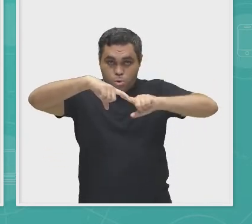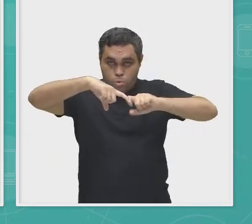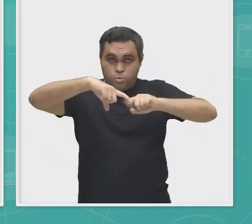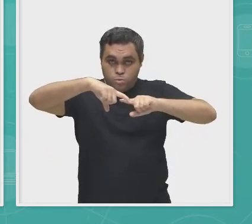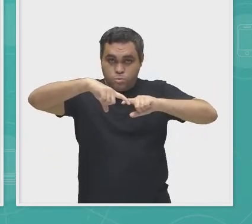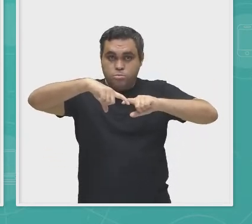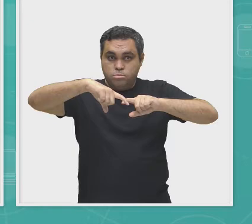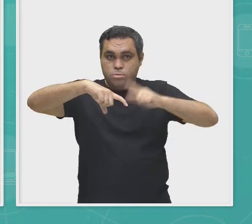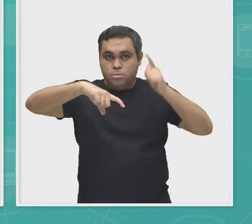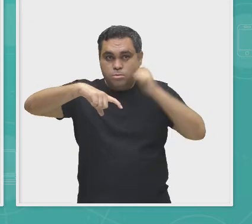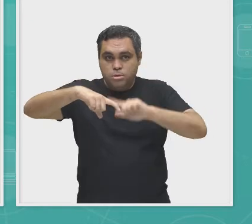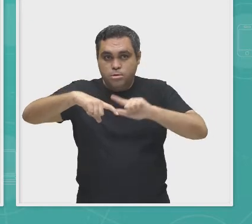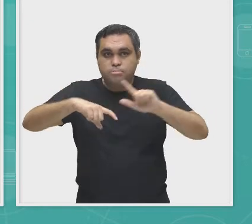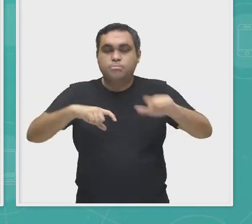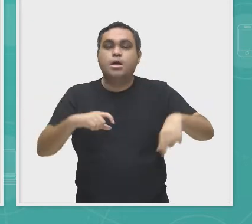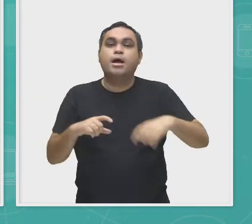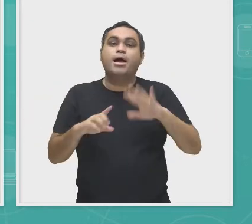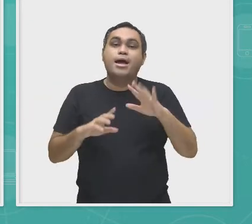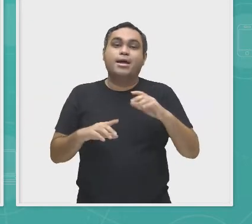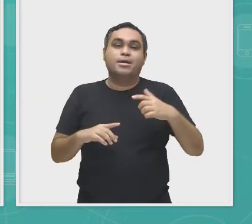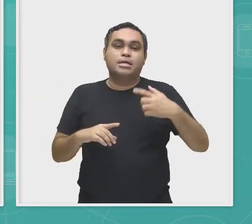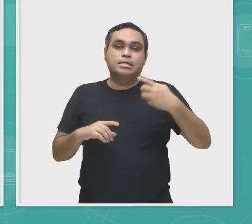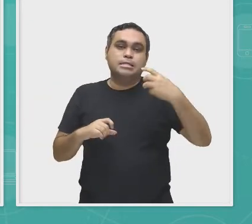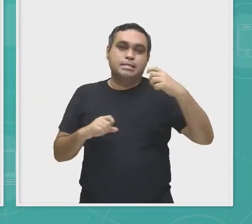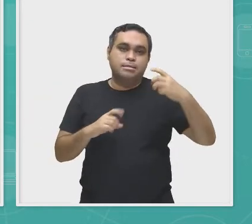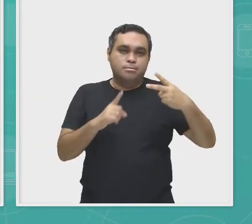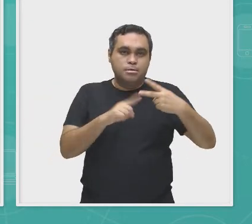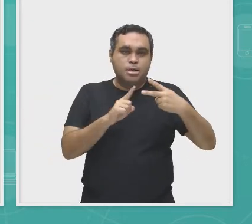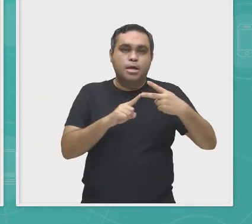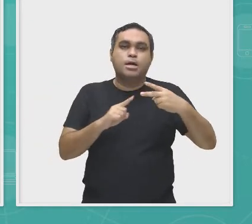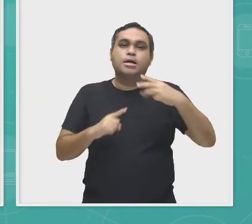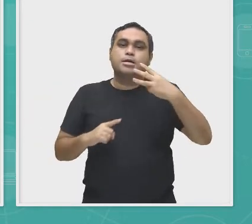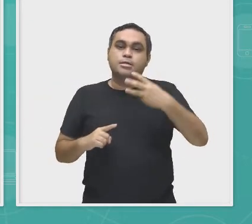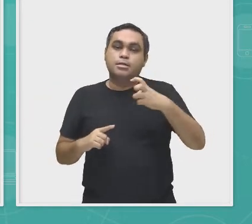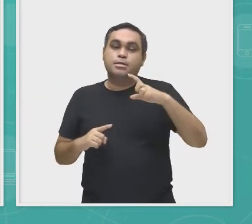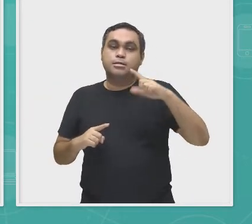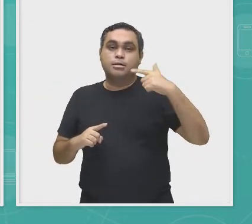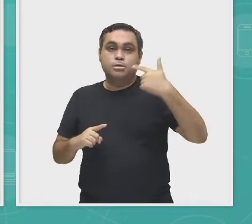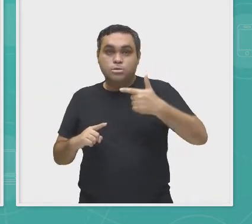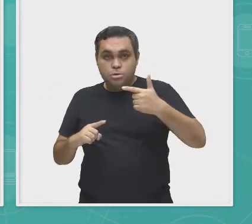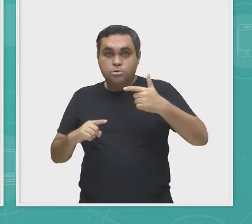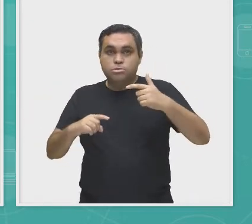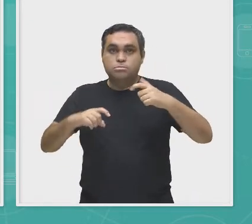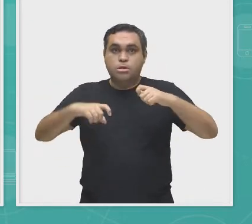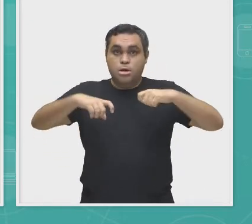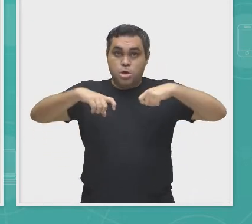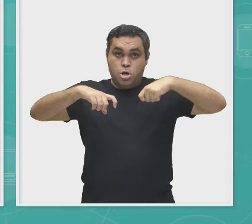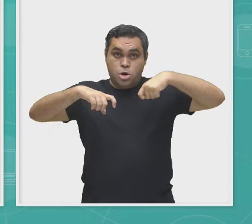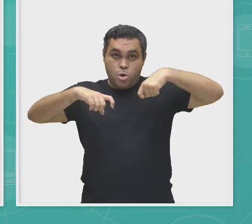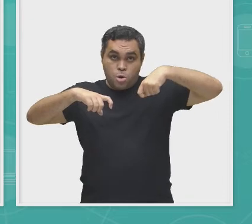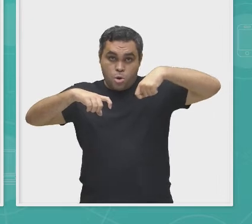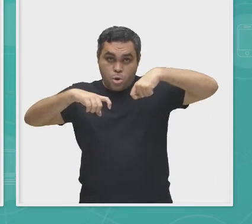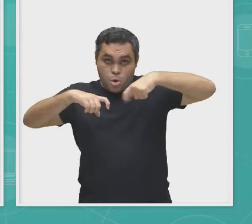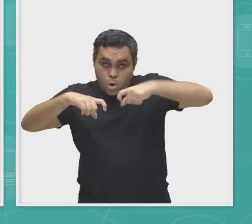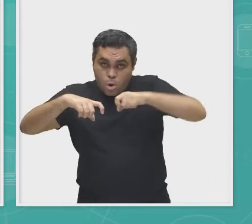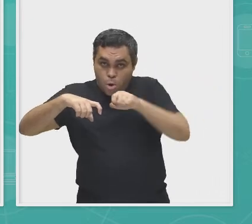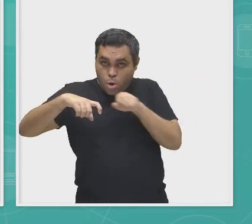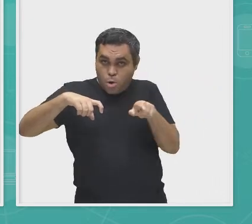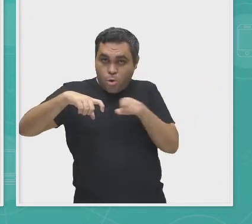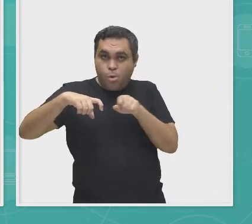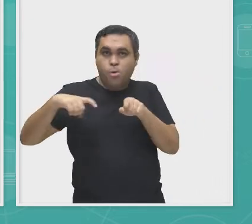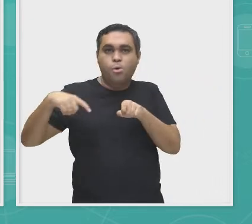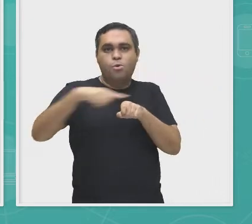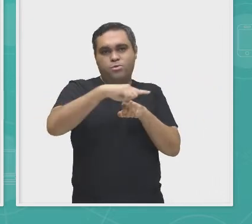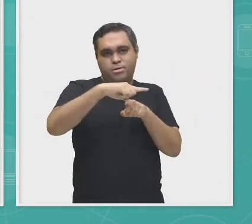e 32 gols contra. Qual é o saldo de gols desse time? Bem, pelo desempenho dele,